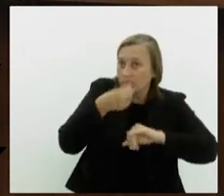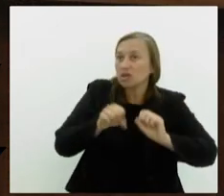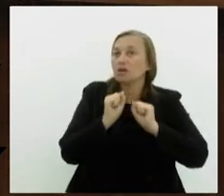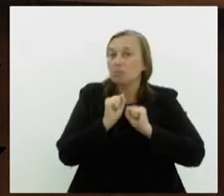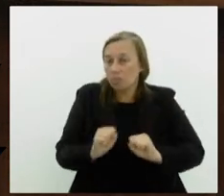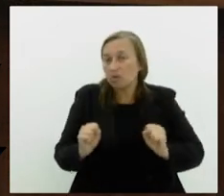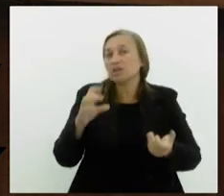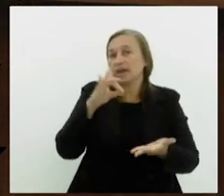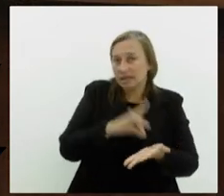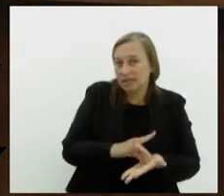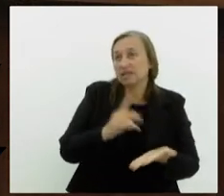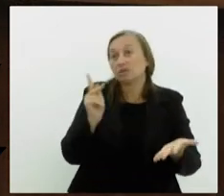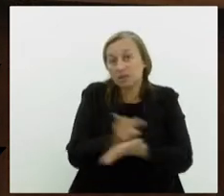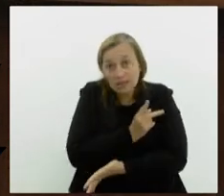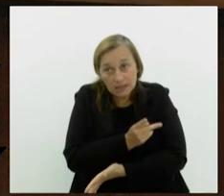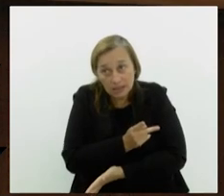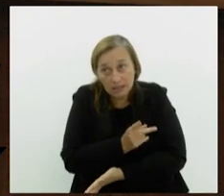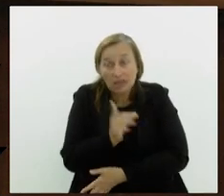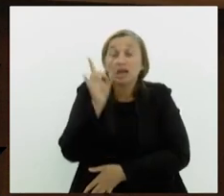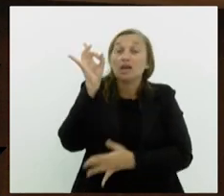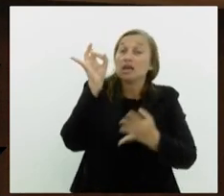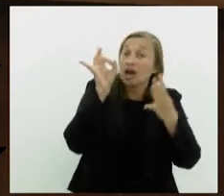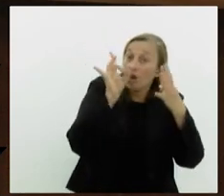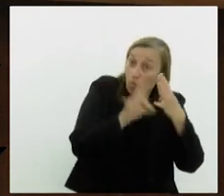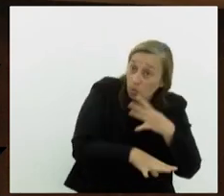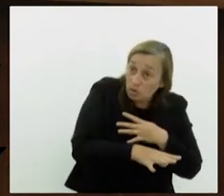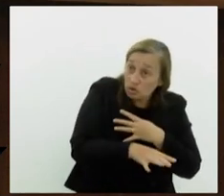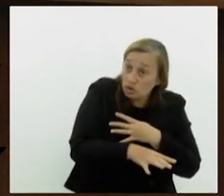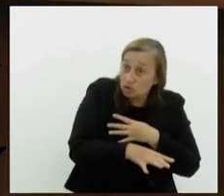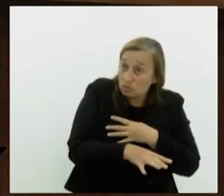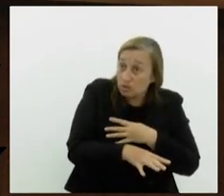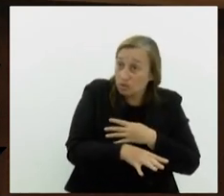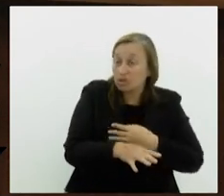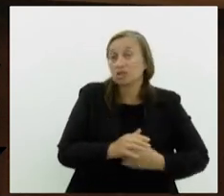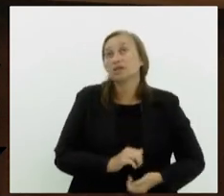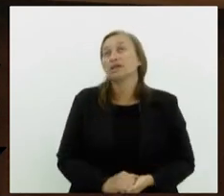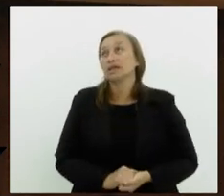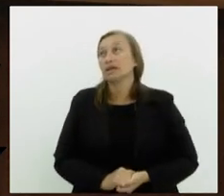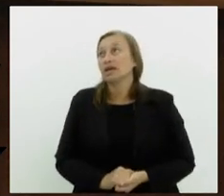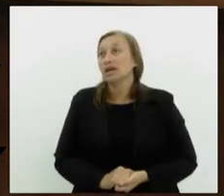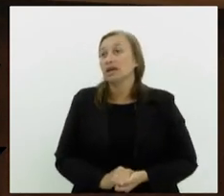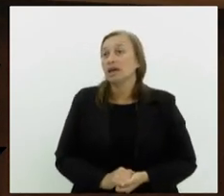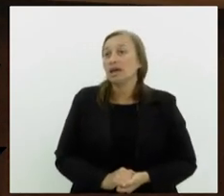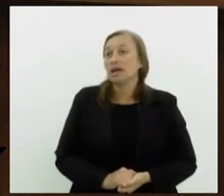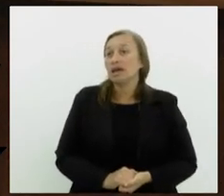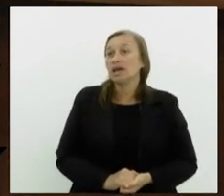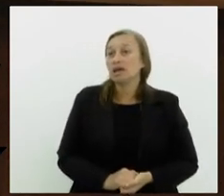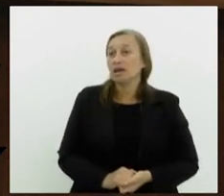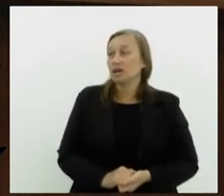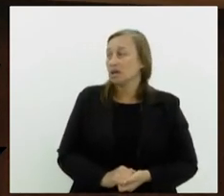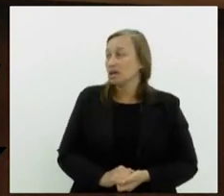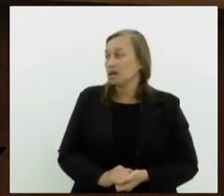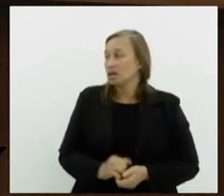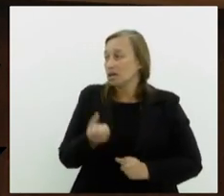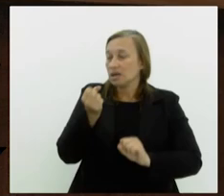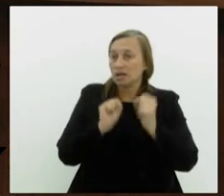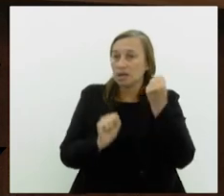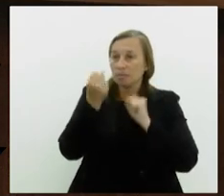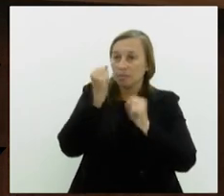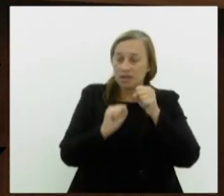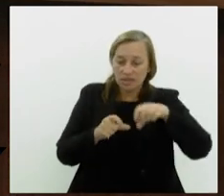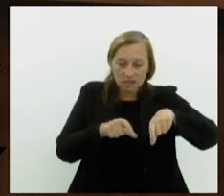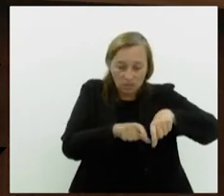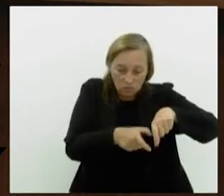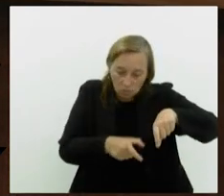uma realidade. E a última hipótese é o descarte irregular, que aí teriam que centenas ou milhares